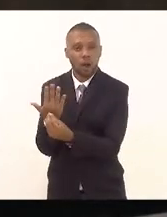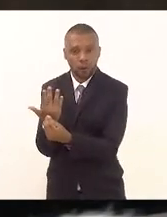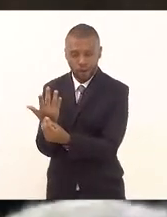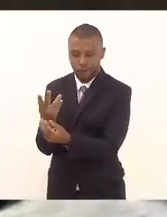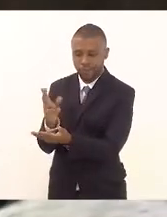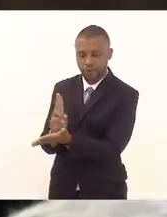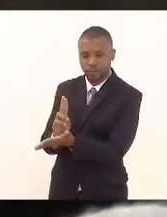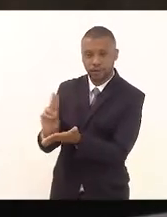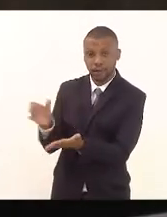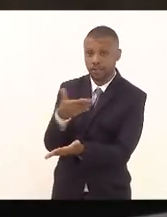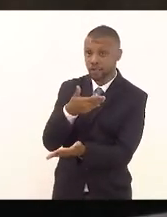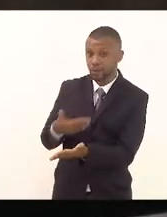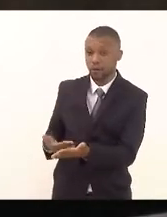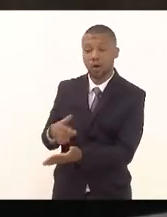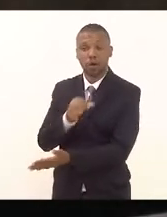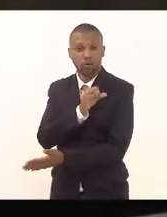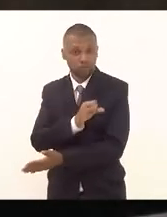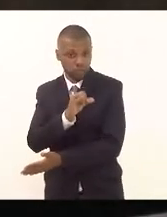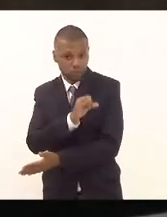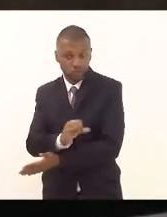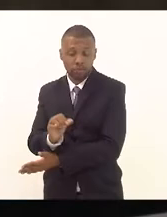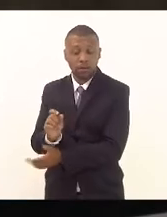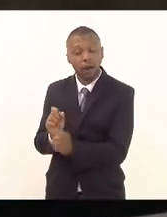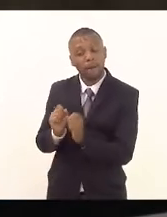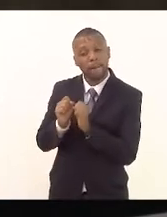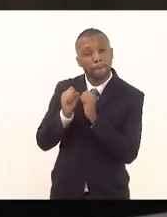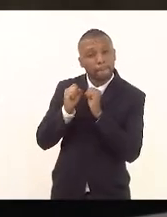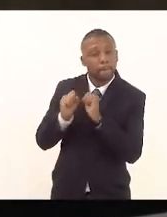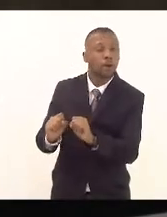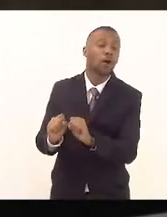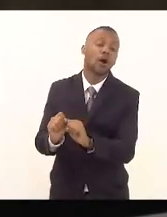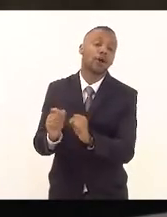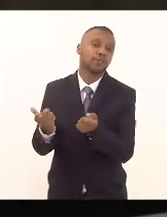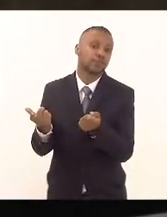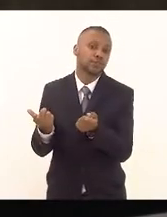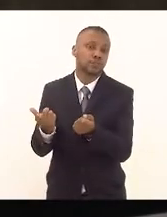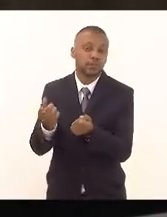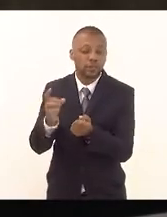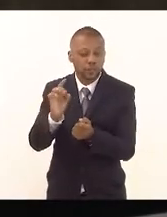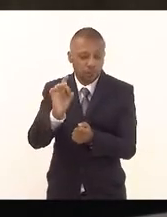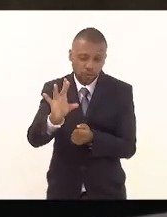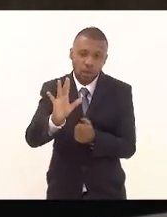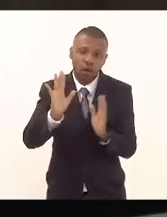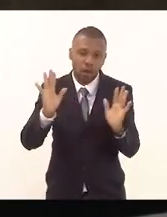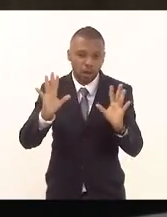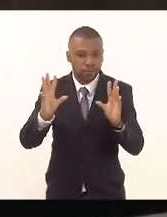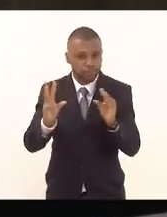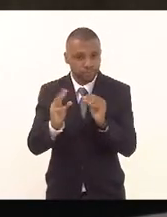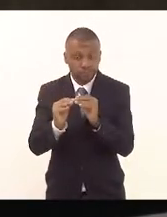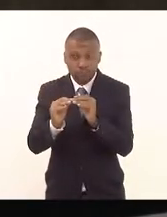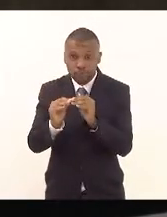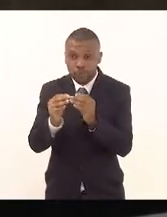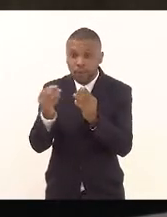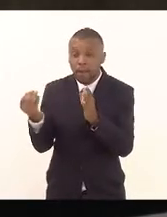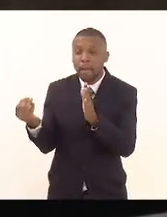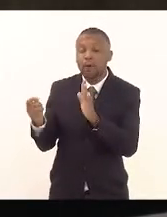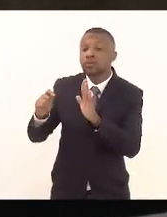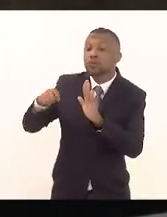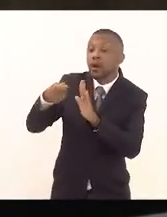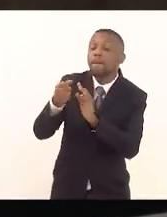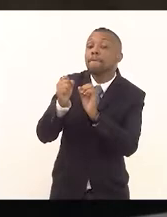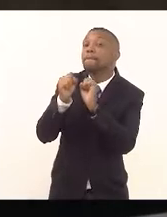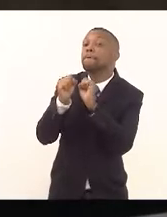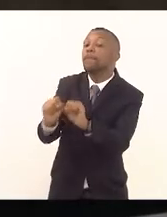Janeiro poderá, senhor presidente, só inserir a palavra